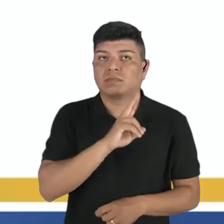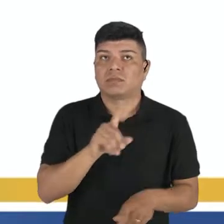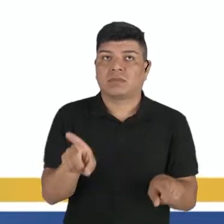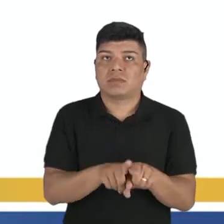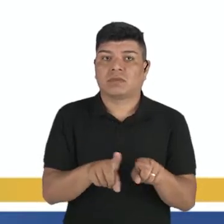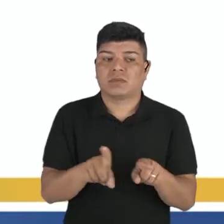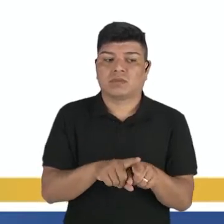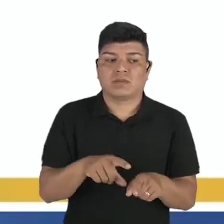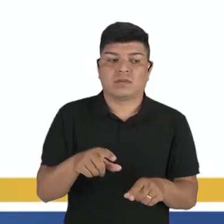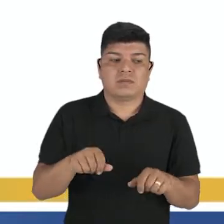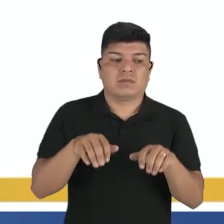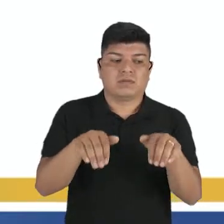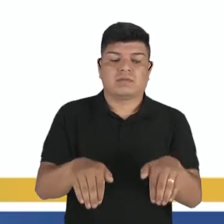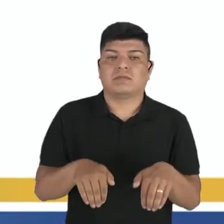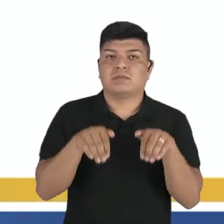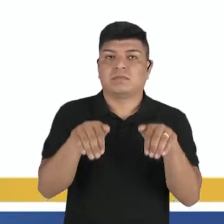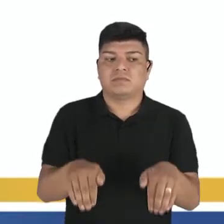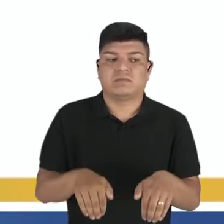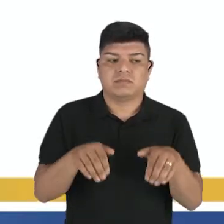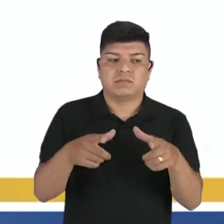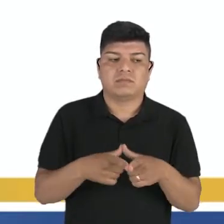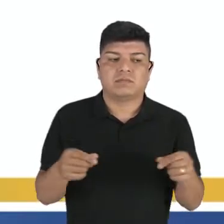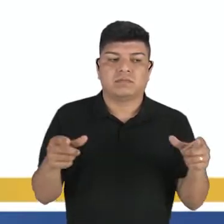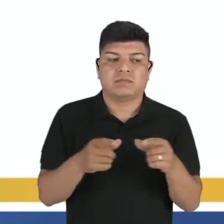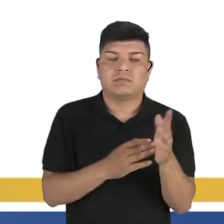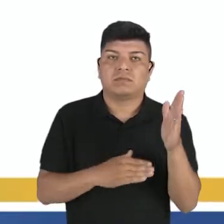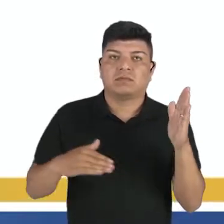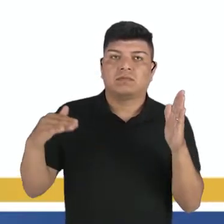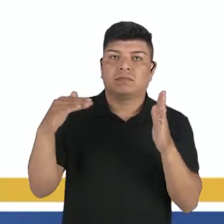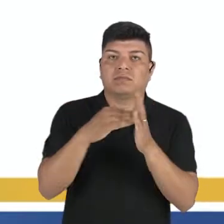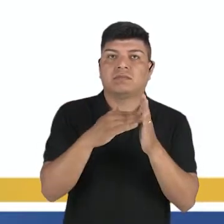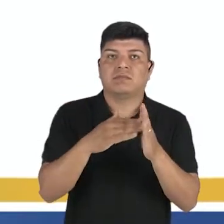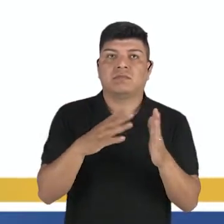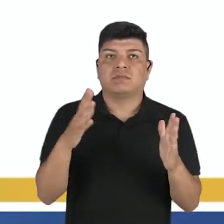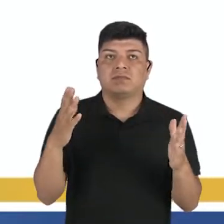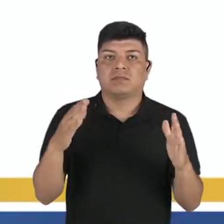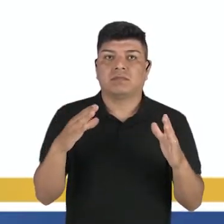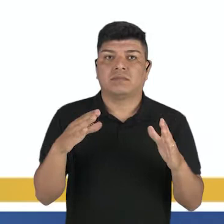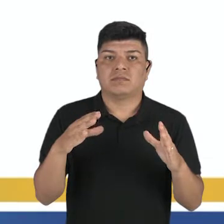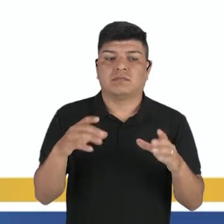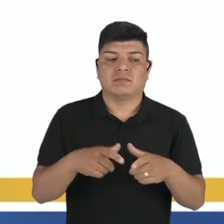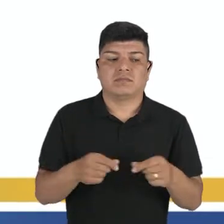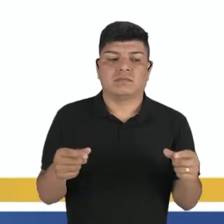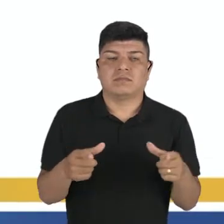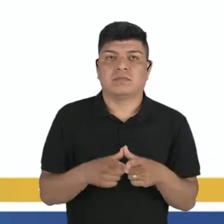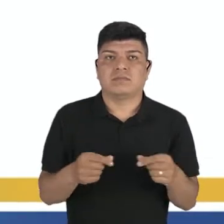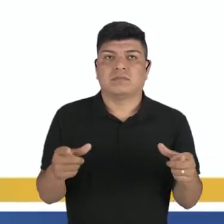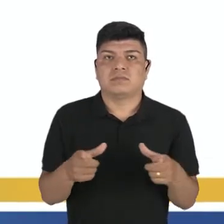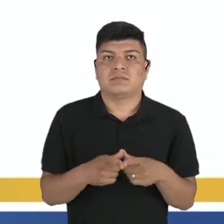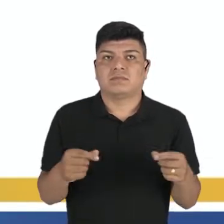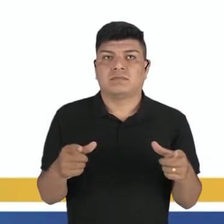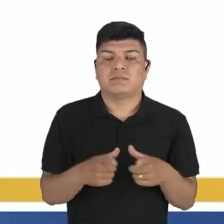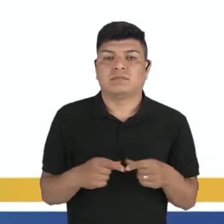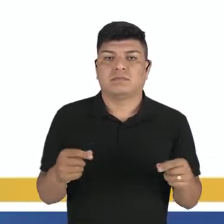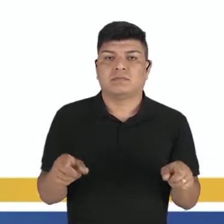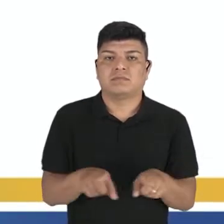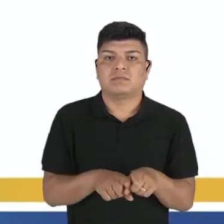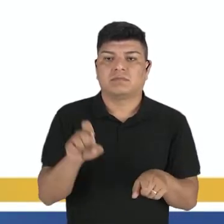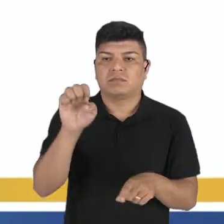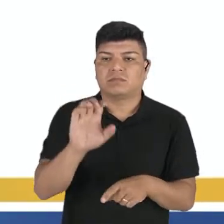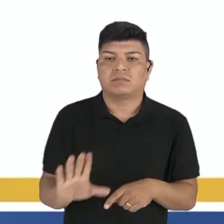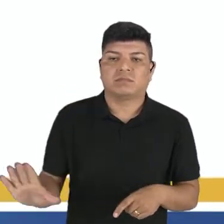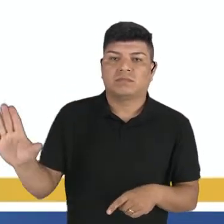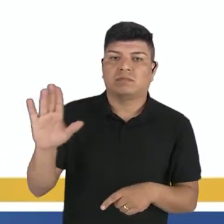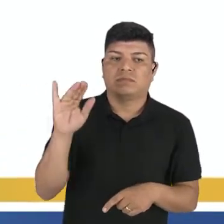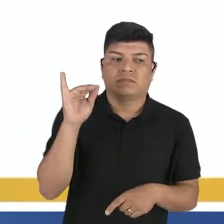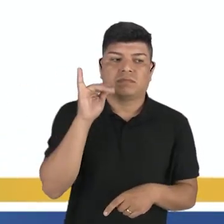Oceania, Austrália, Nova Zelândia, ali o Japão, não é? E também um pouquinho ali onde tem a parte da